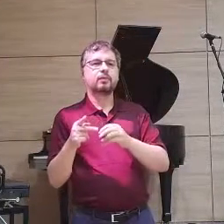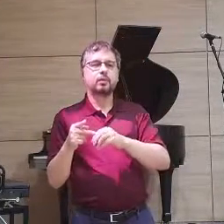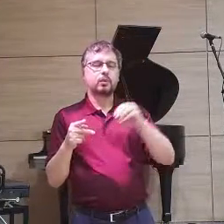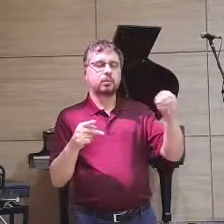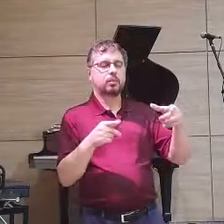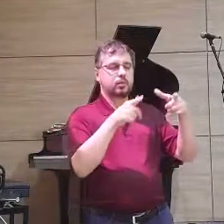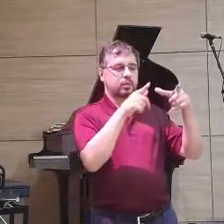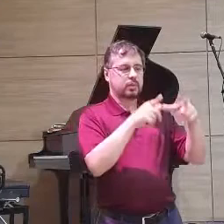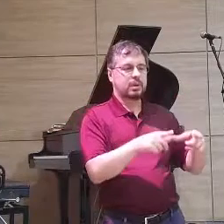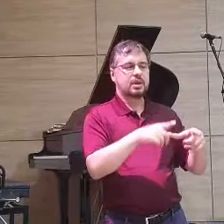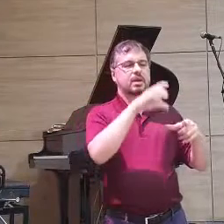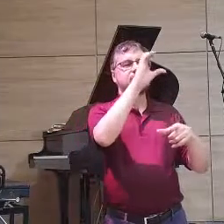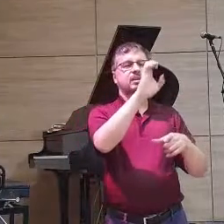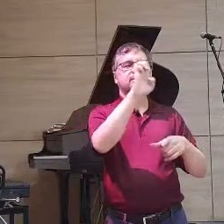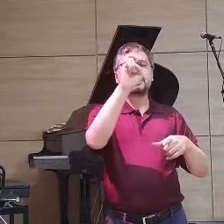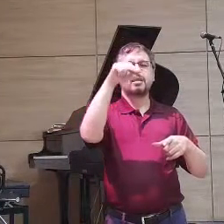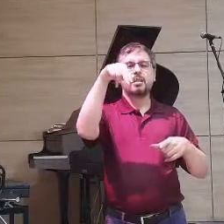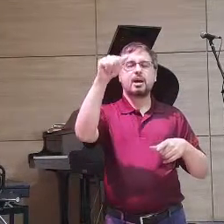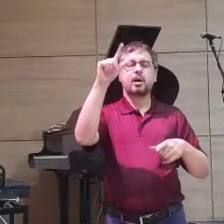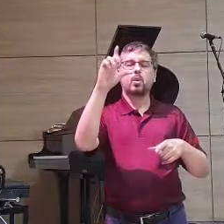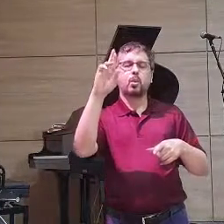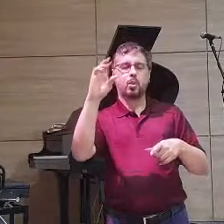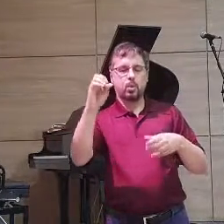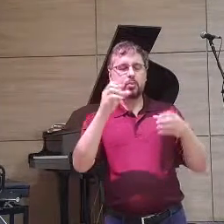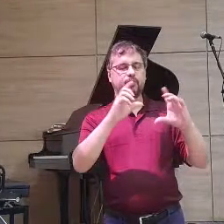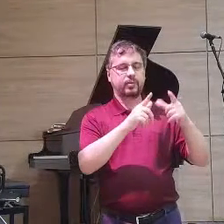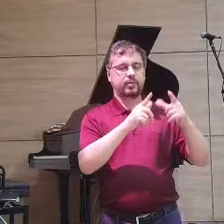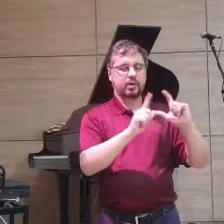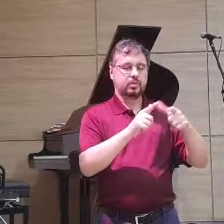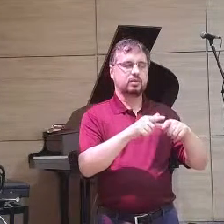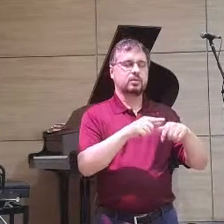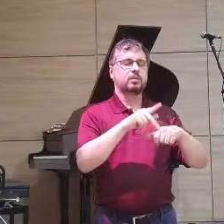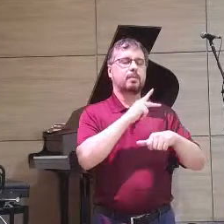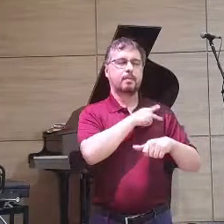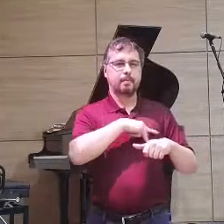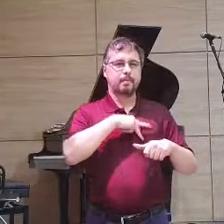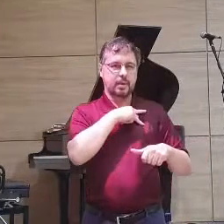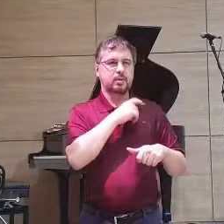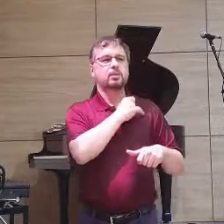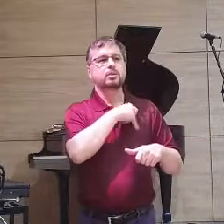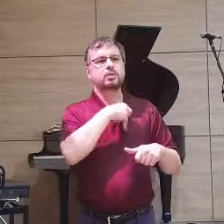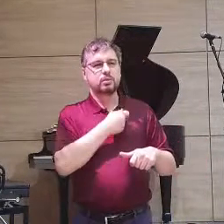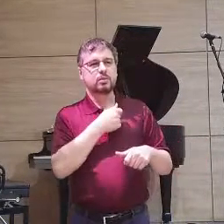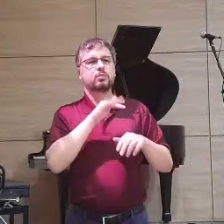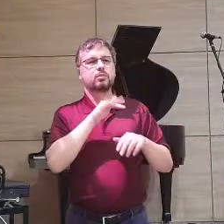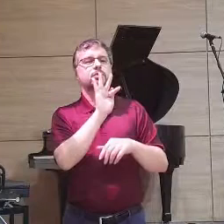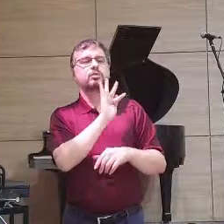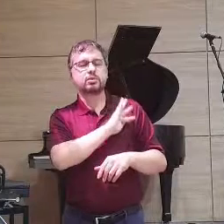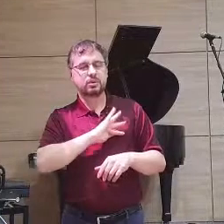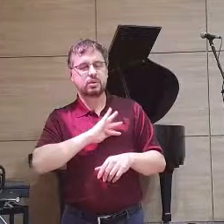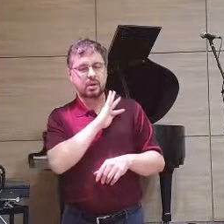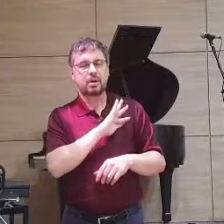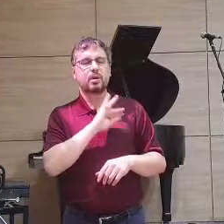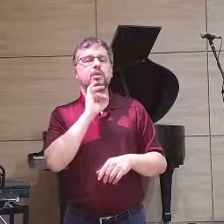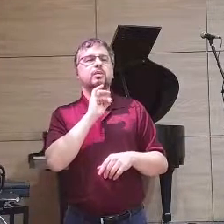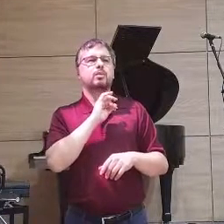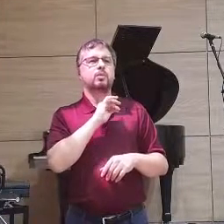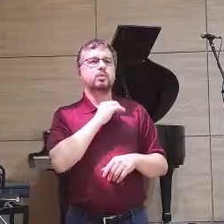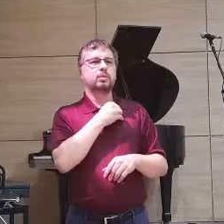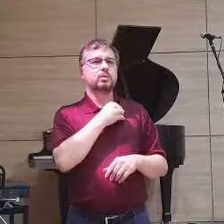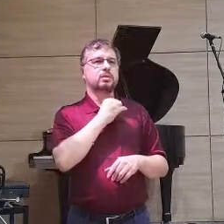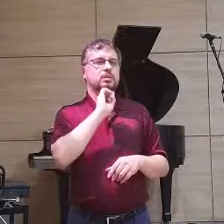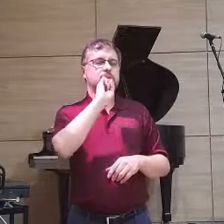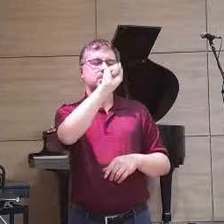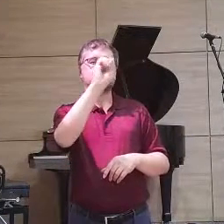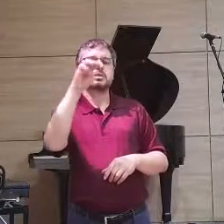estavam reunidos Pedro João Tiago André Filipe Bartolomeu Mateus Simão